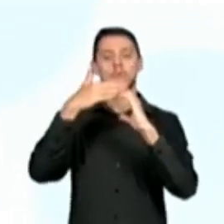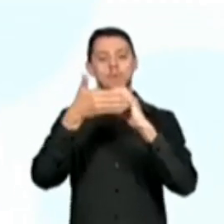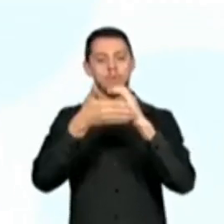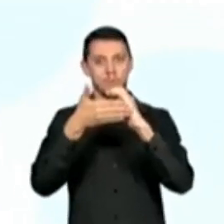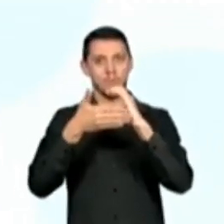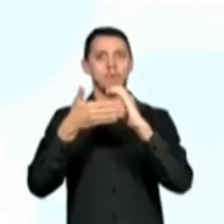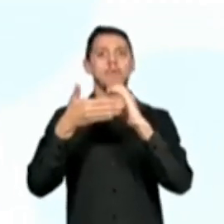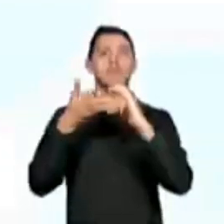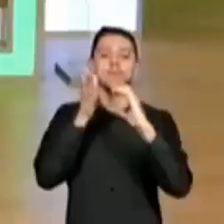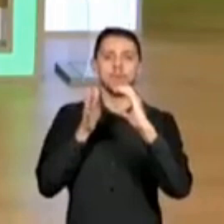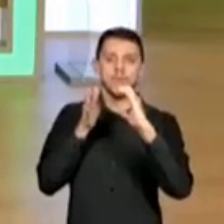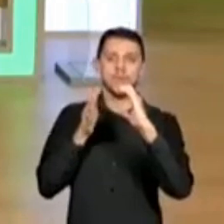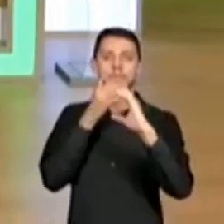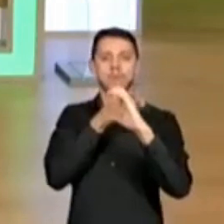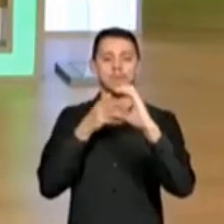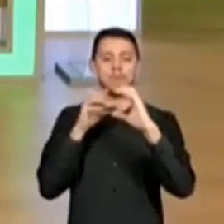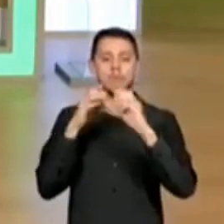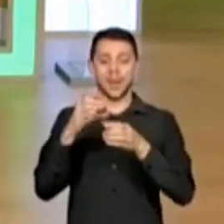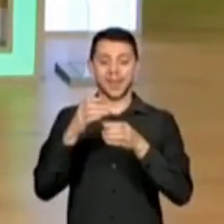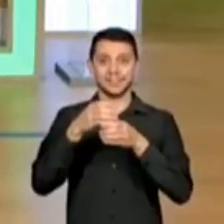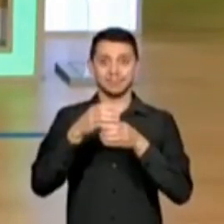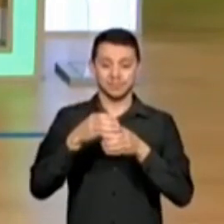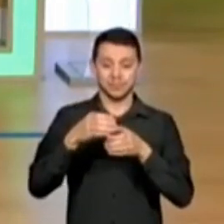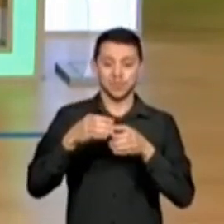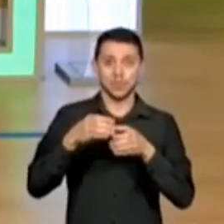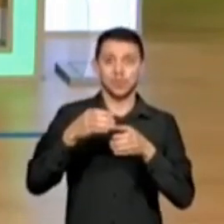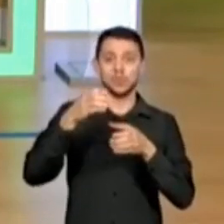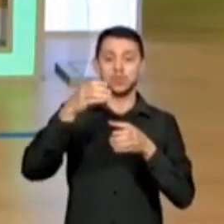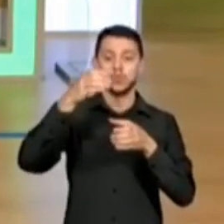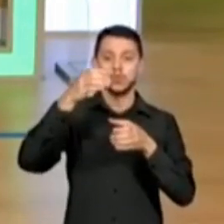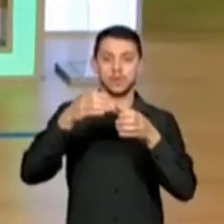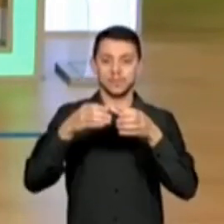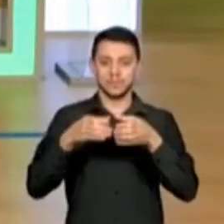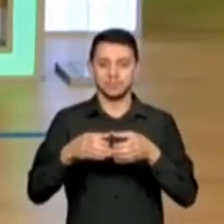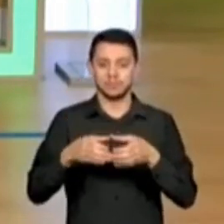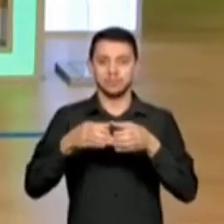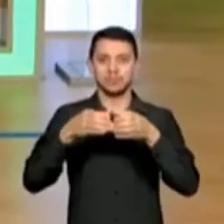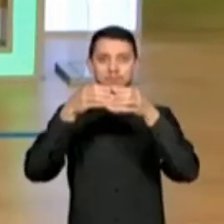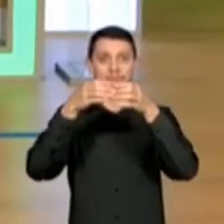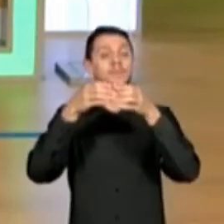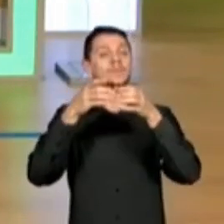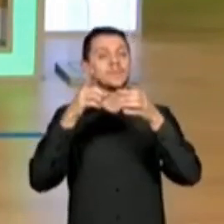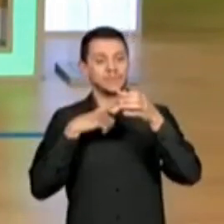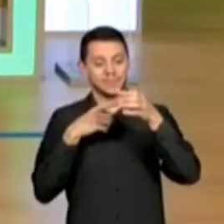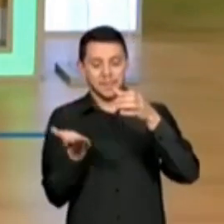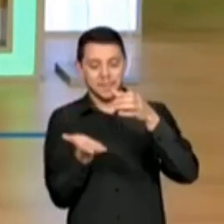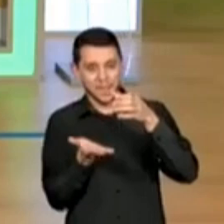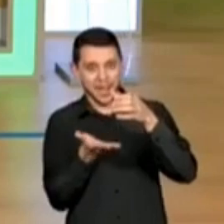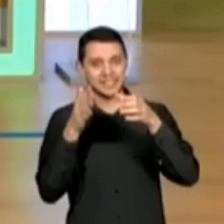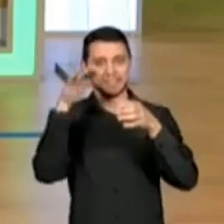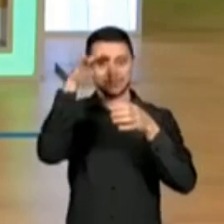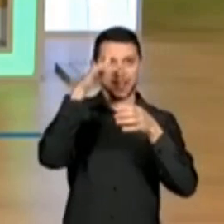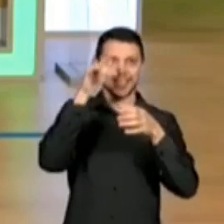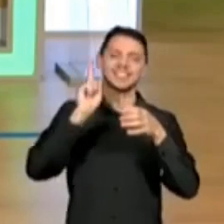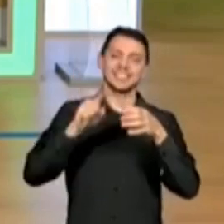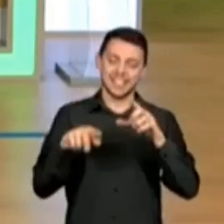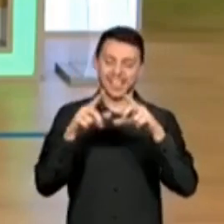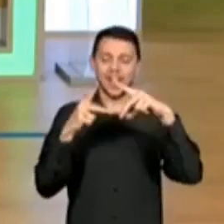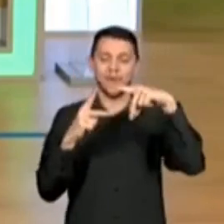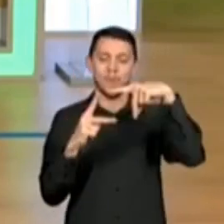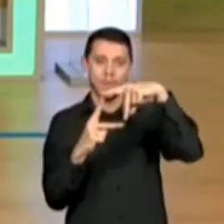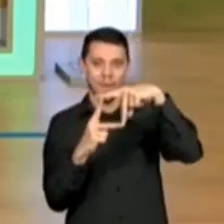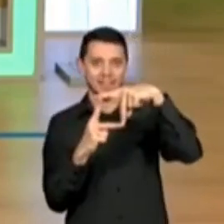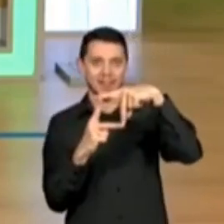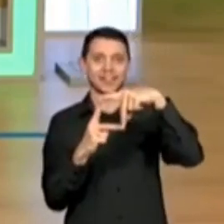e 2 2 quadrados. Muito bem. E esses 2 quadrados são as bases do bloco retangular. Por isso que aqui nas características apareceu que ele tem